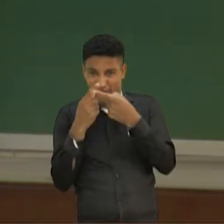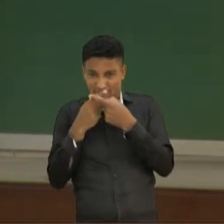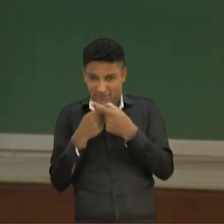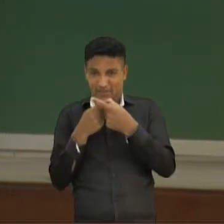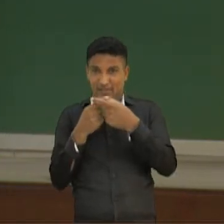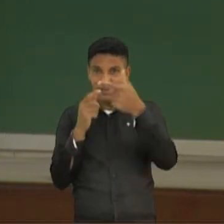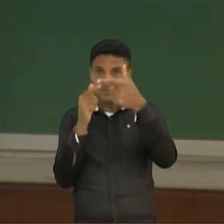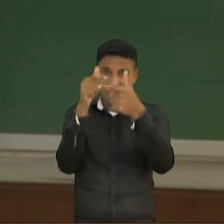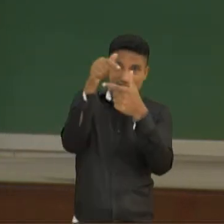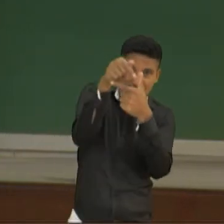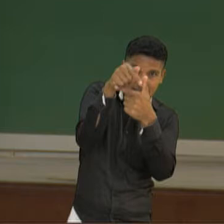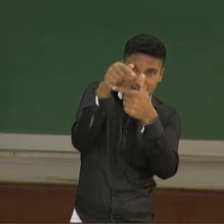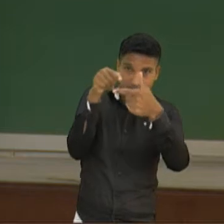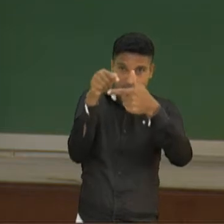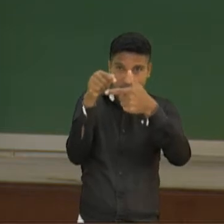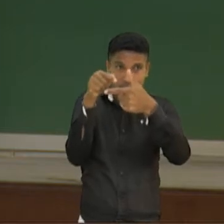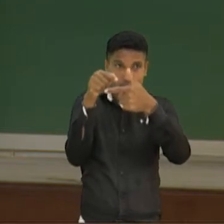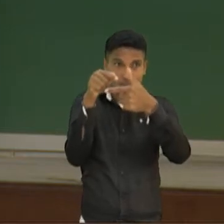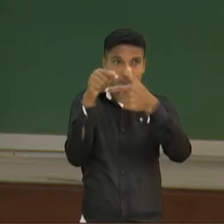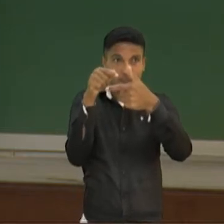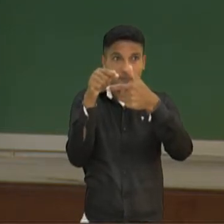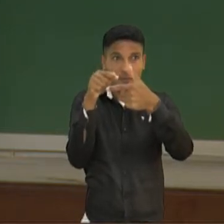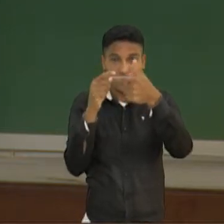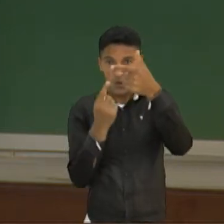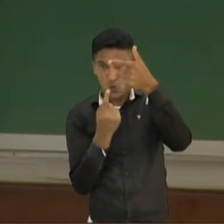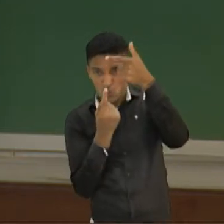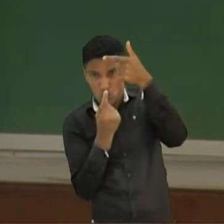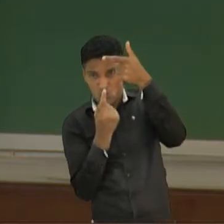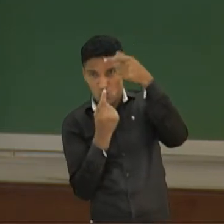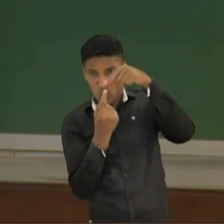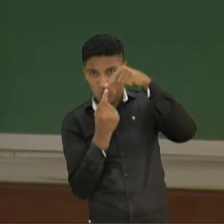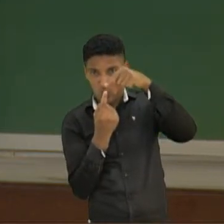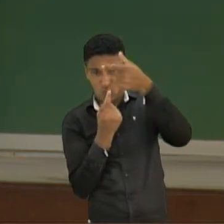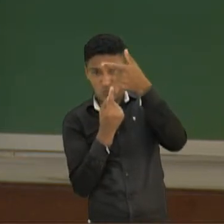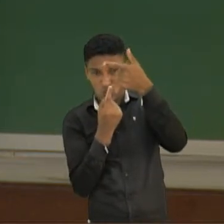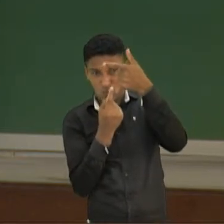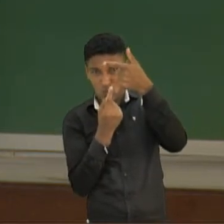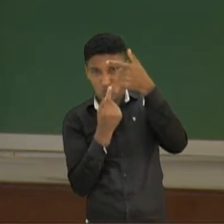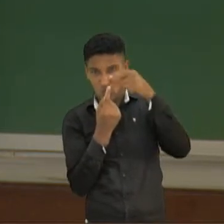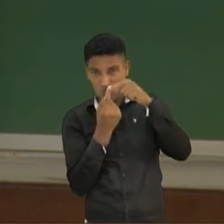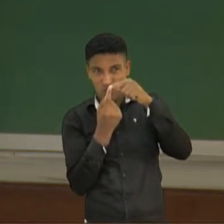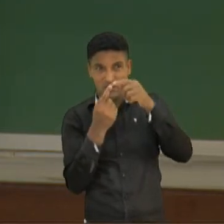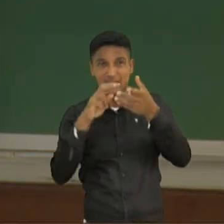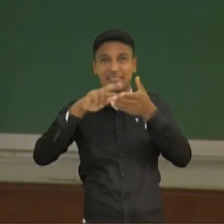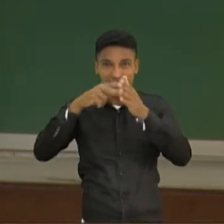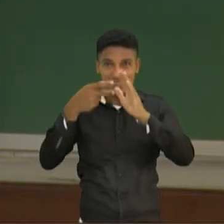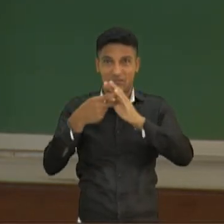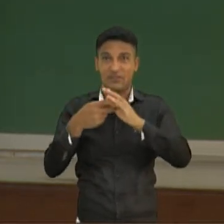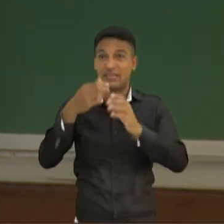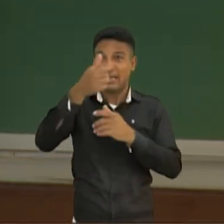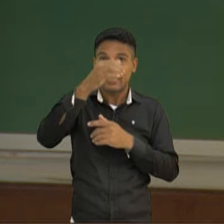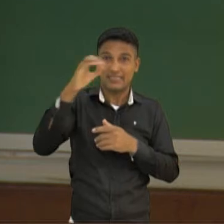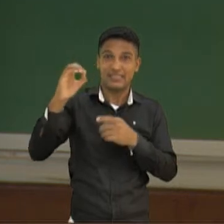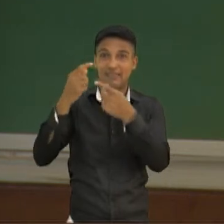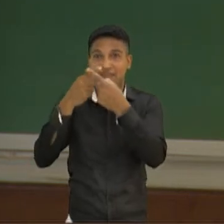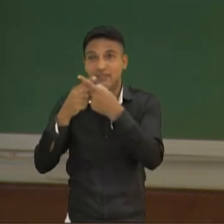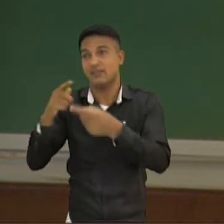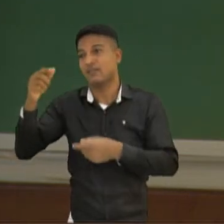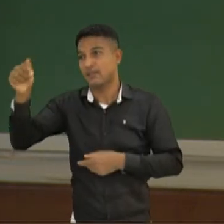valendo 100, eu estou pensando que eu falo 1, mas eu penso que é 100 vezes o 7,